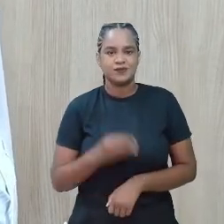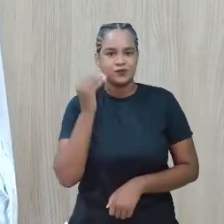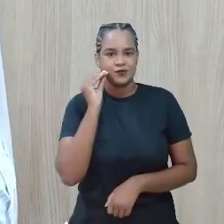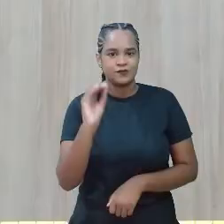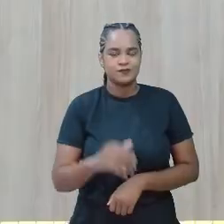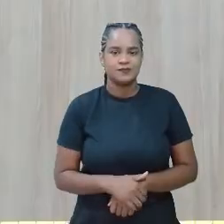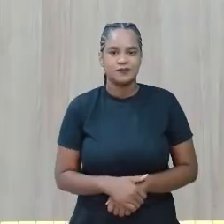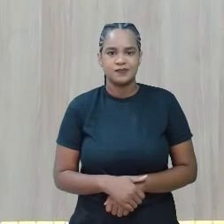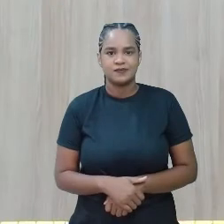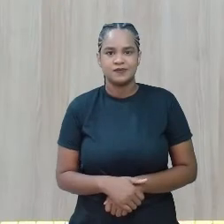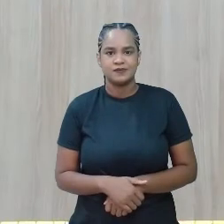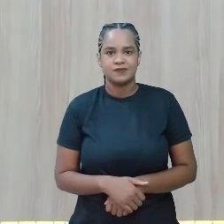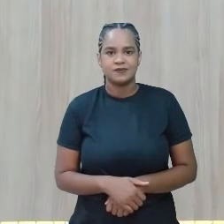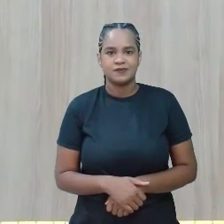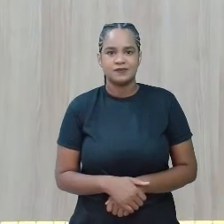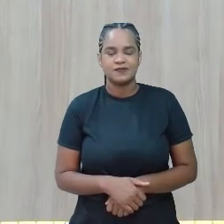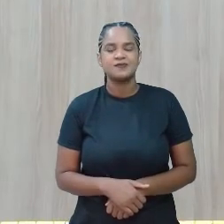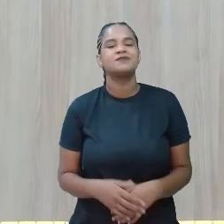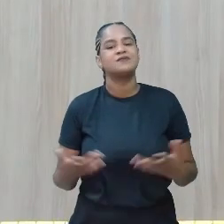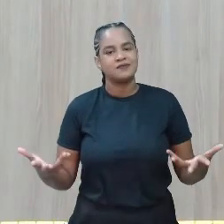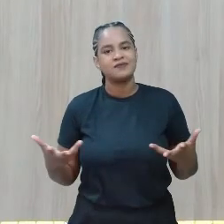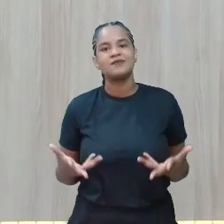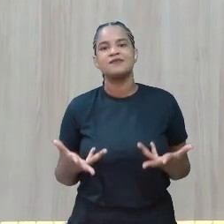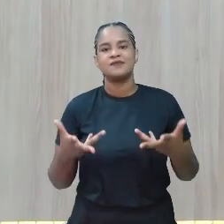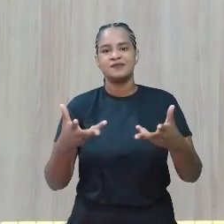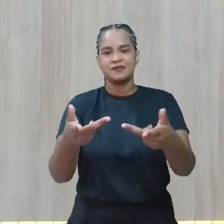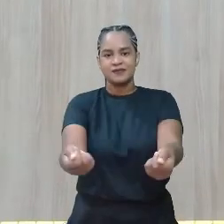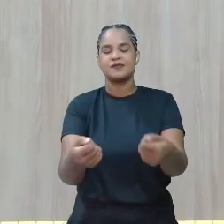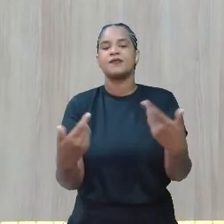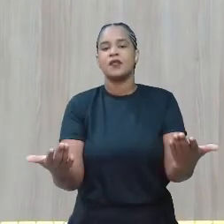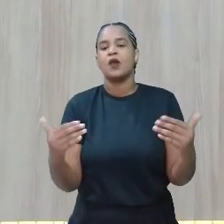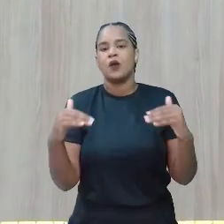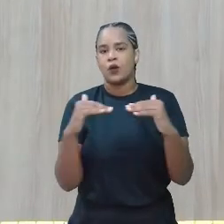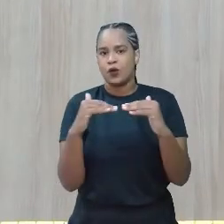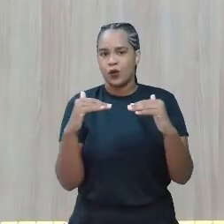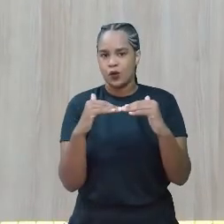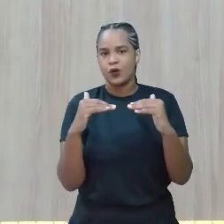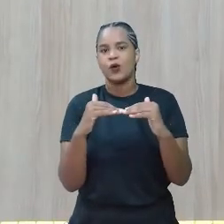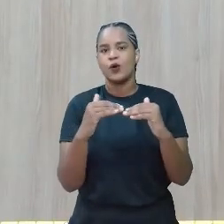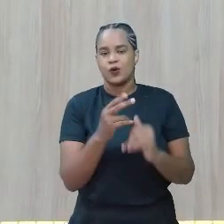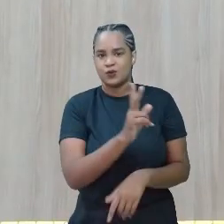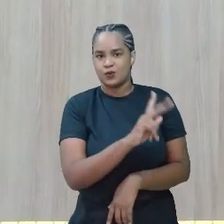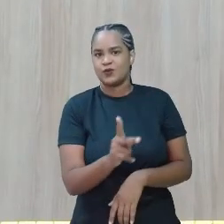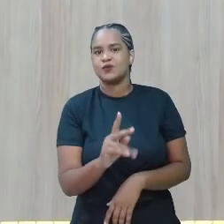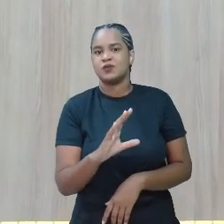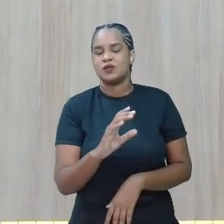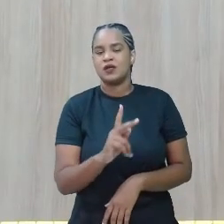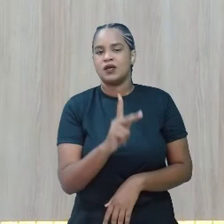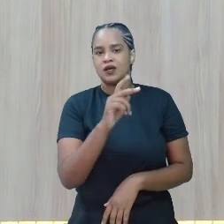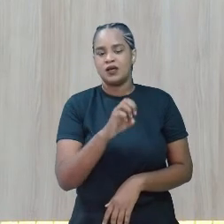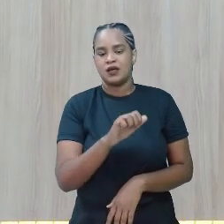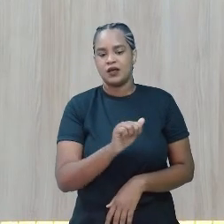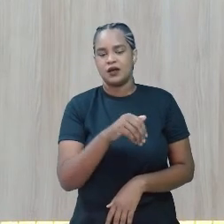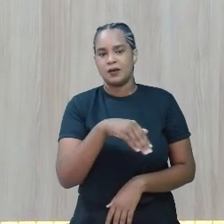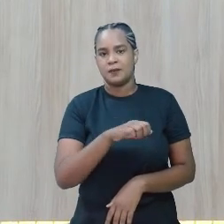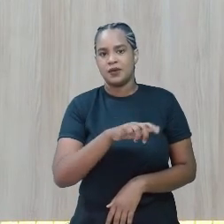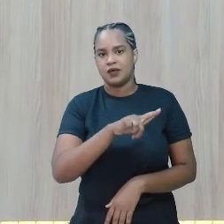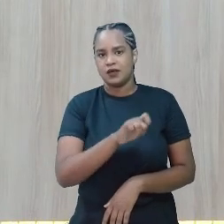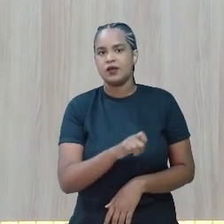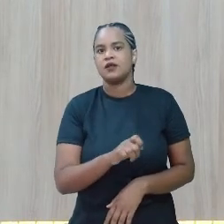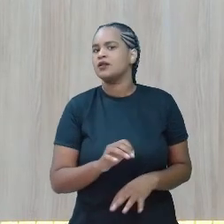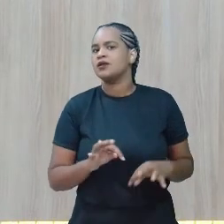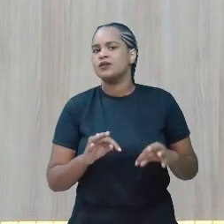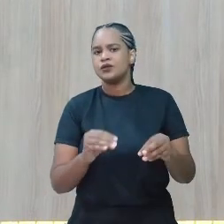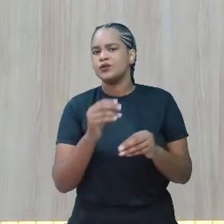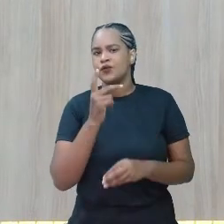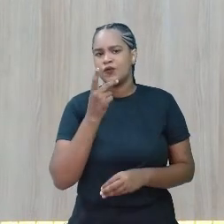cheiro. Coisa maravilhosa. Eu concordo plenamente com a professora Camille, não é? Em todos os pontos que ela